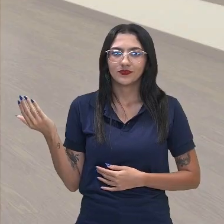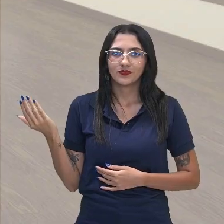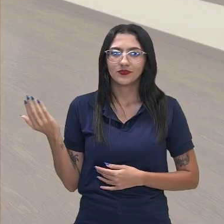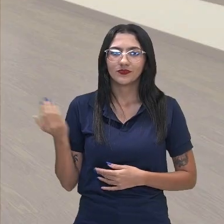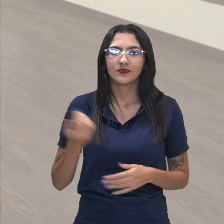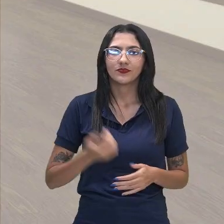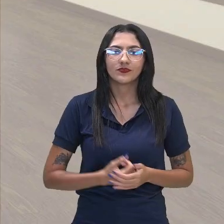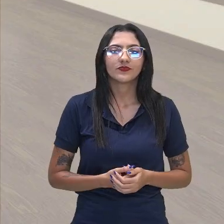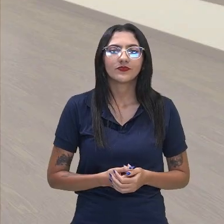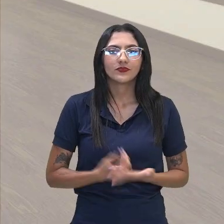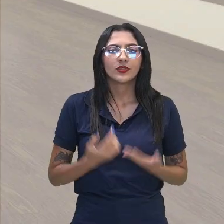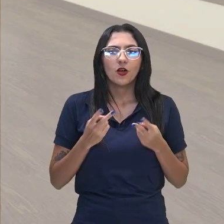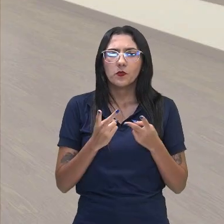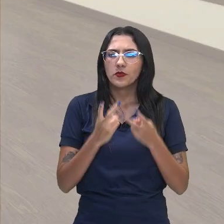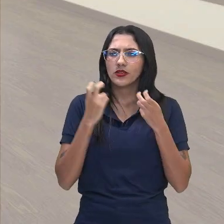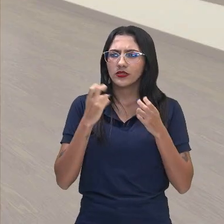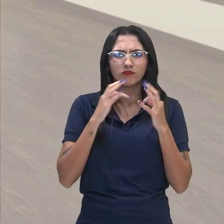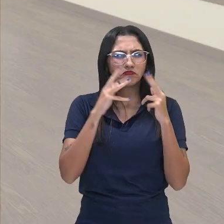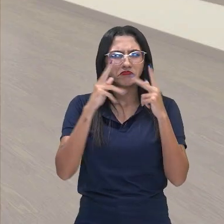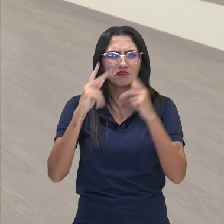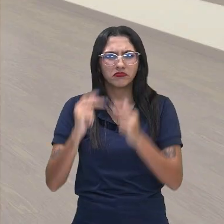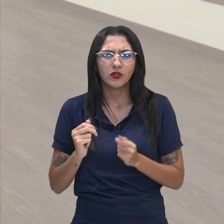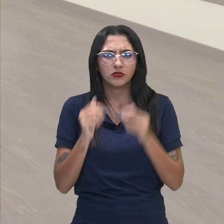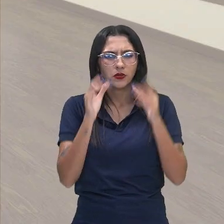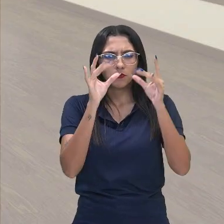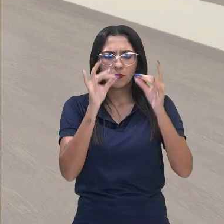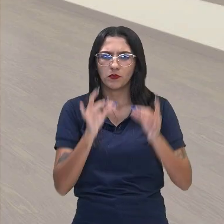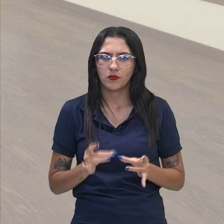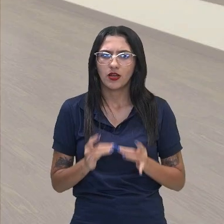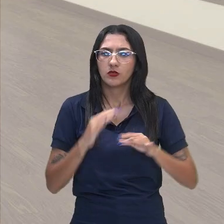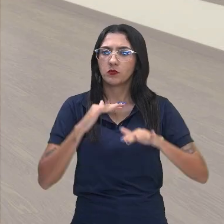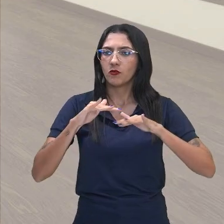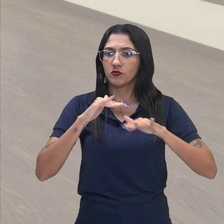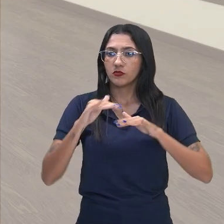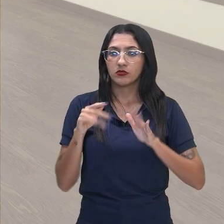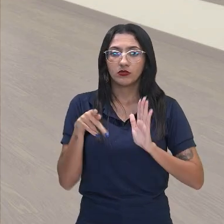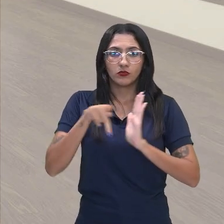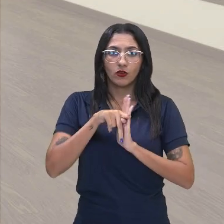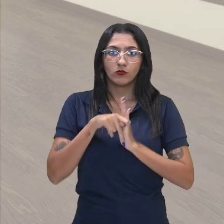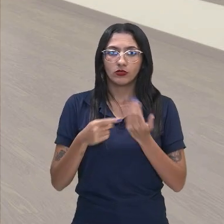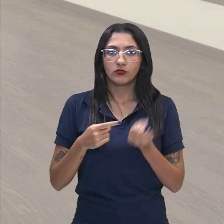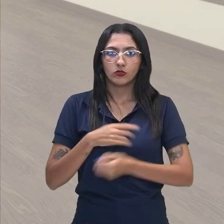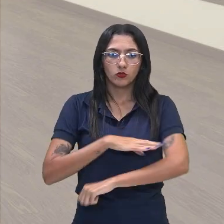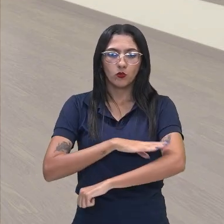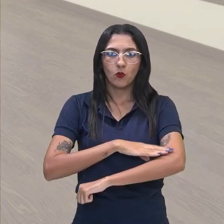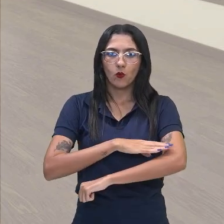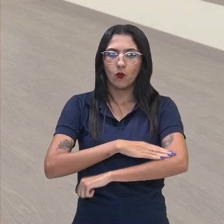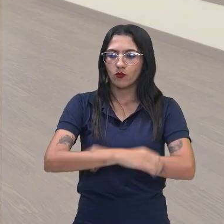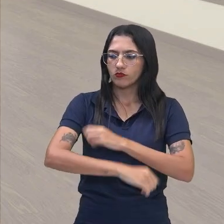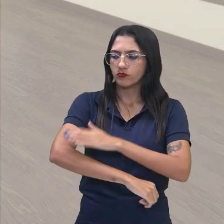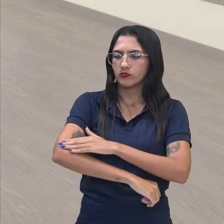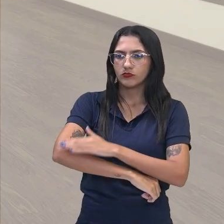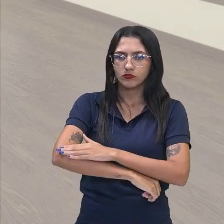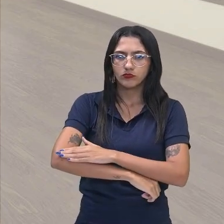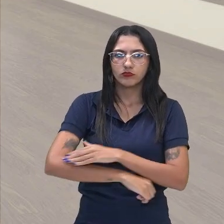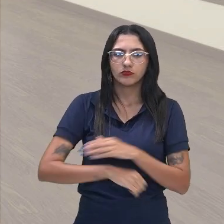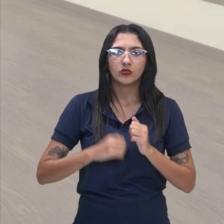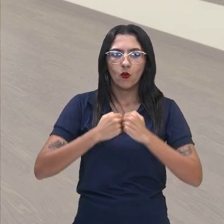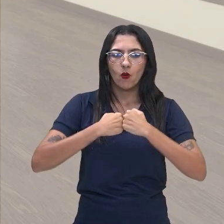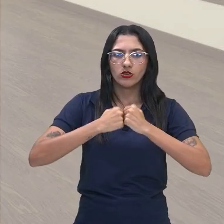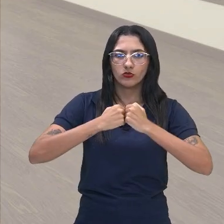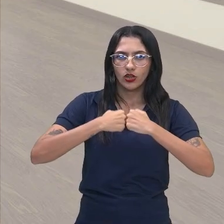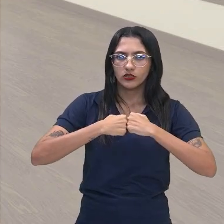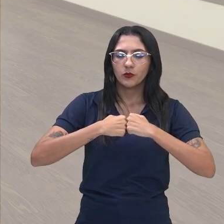Percebe que isso tudo é uma movimentação que eu estou fazendo a partir da articulação. E a partir